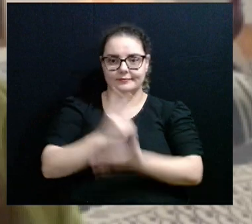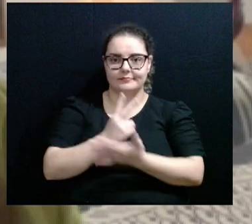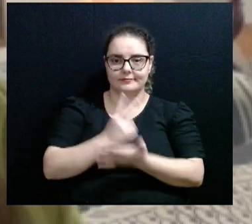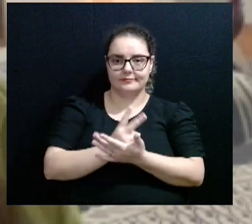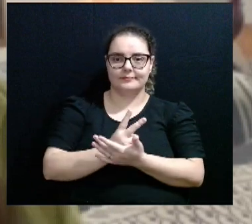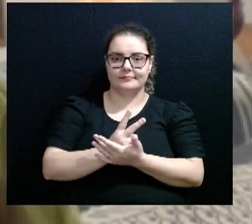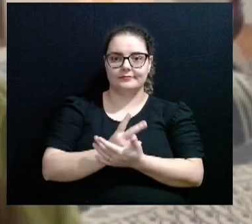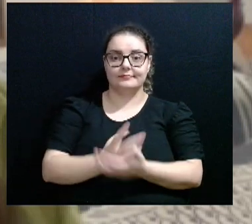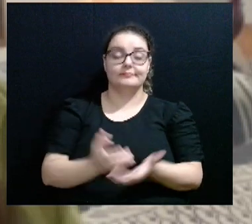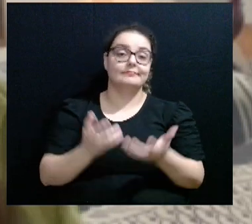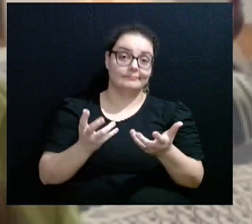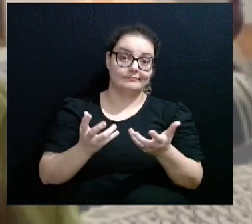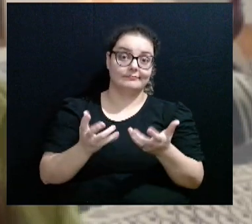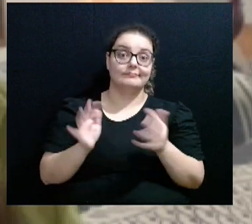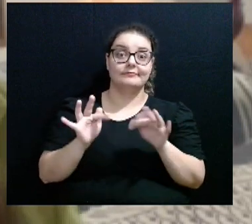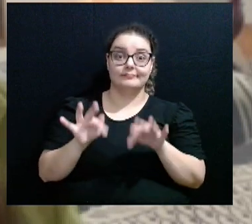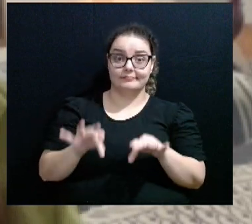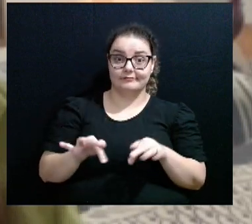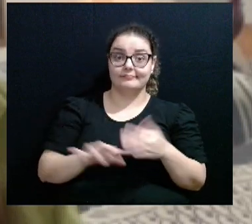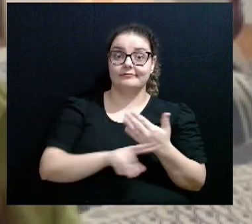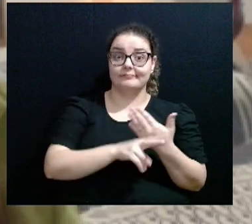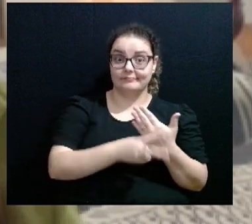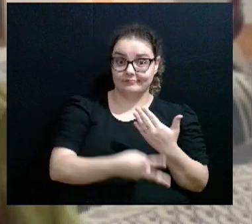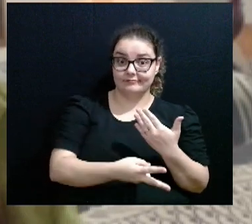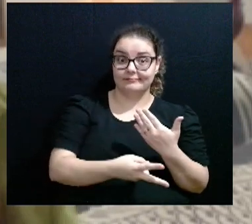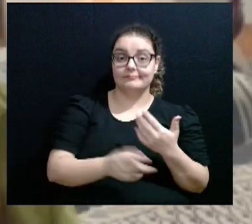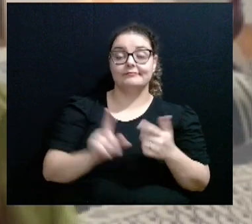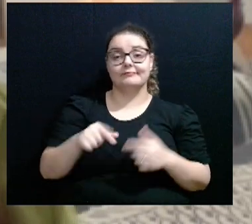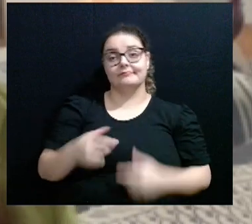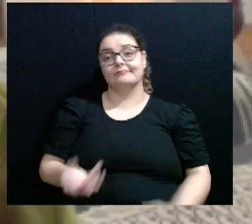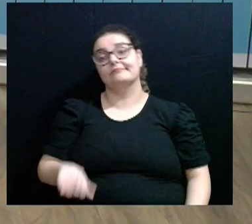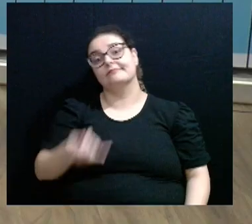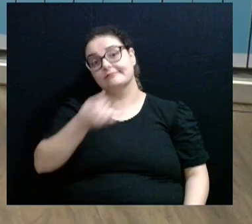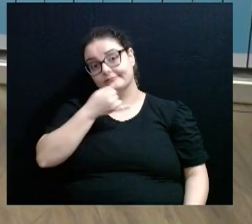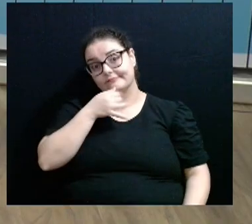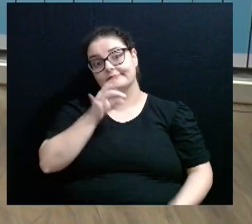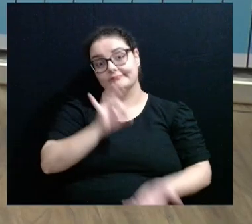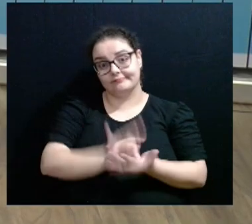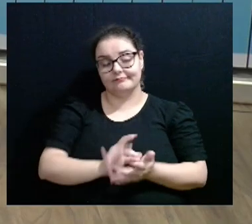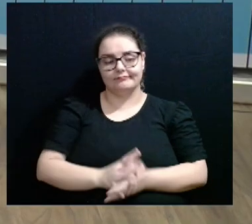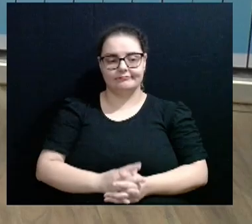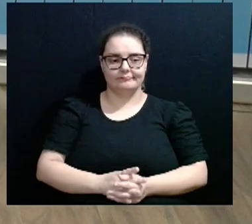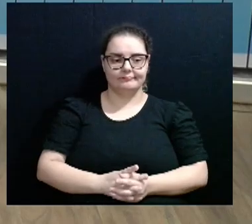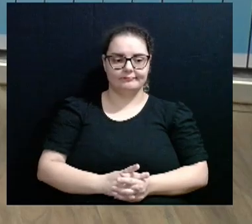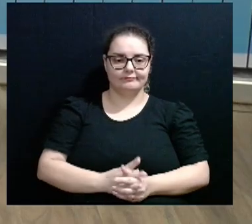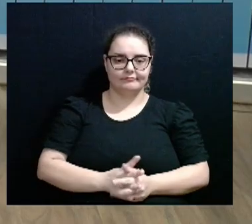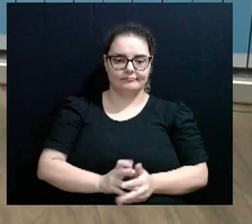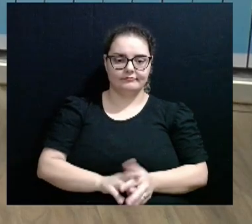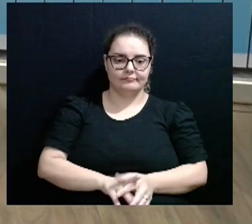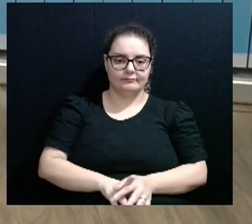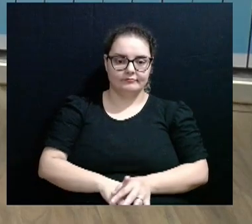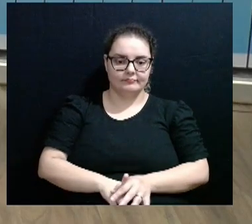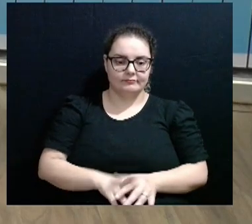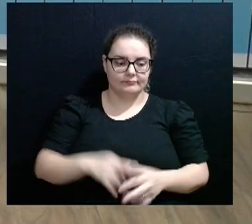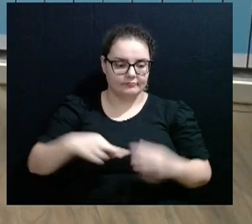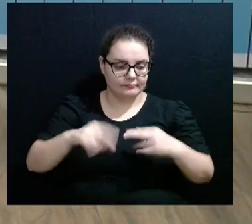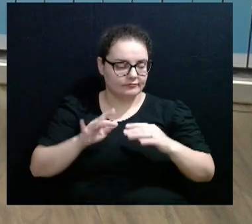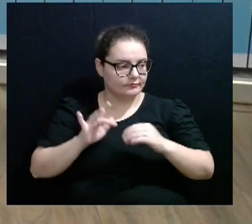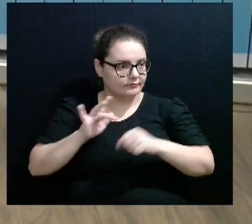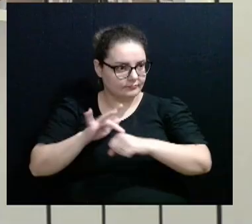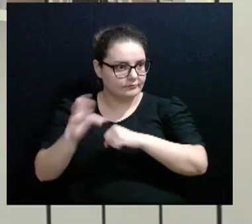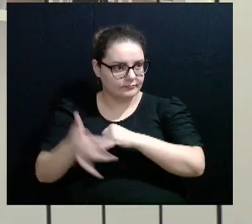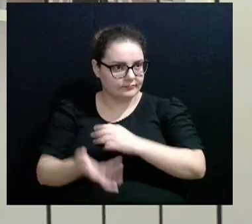no final, o que tem gerado tudo isso é uma grande infelicidade mesmo. Sobre as redes sociais que você citou, então, eu já